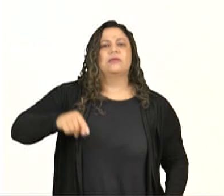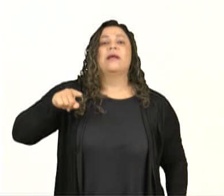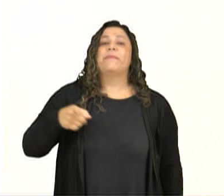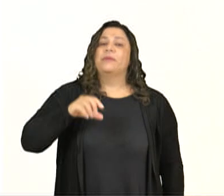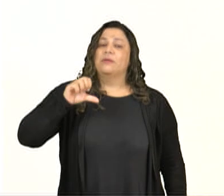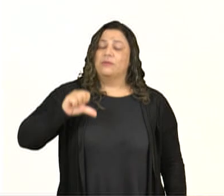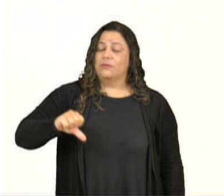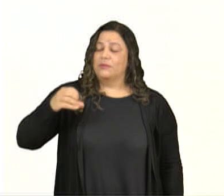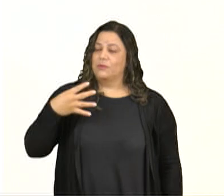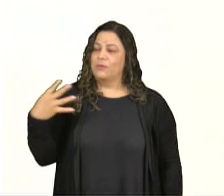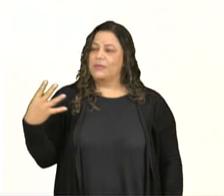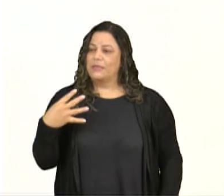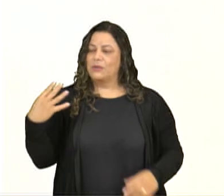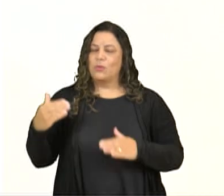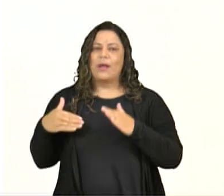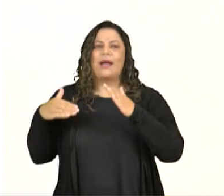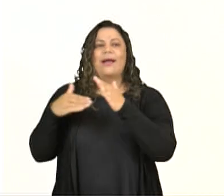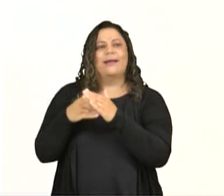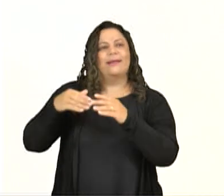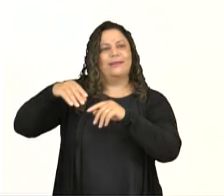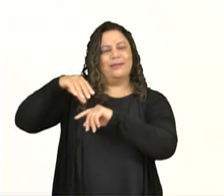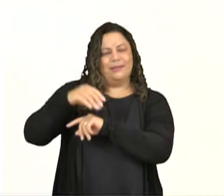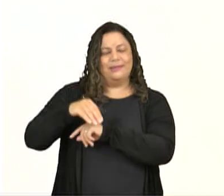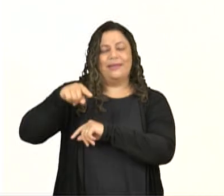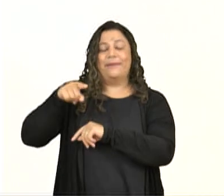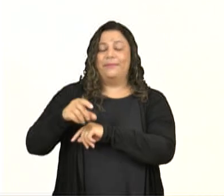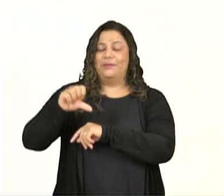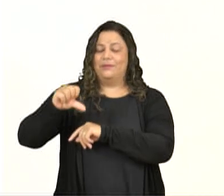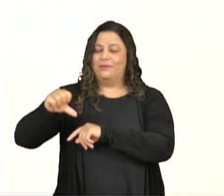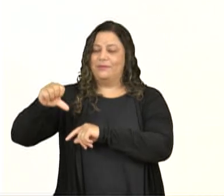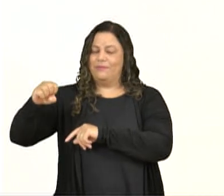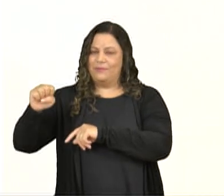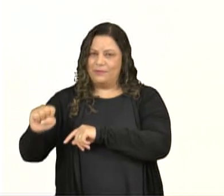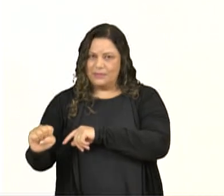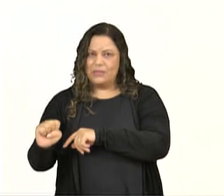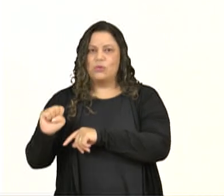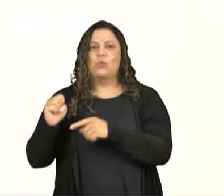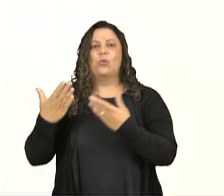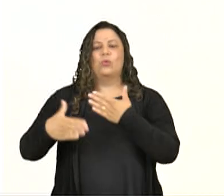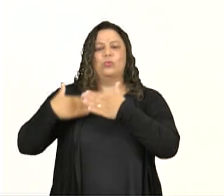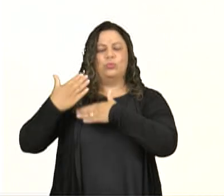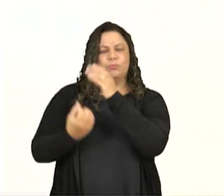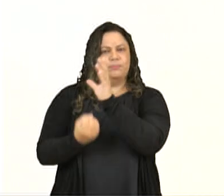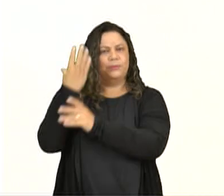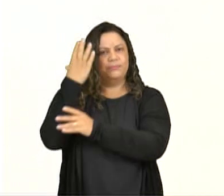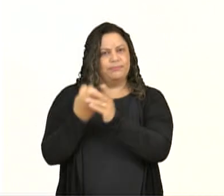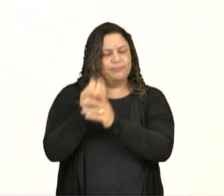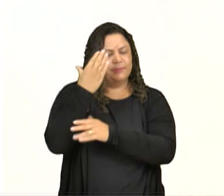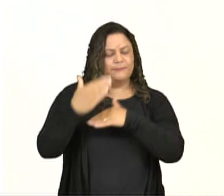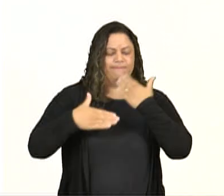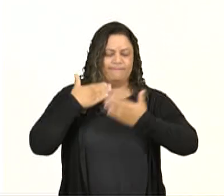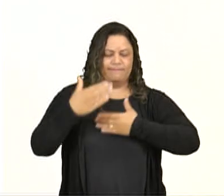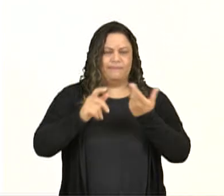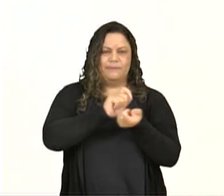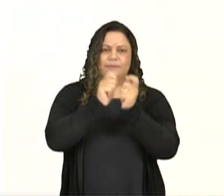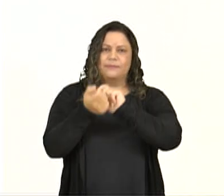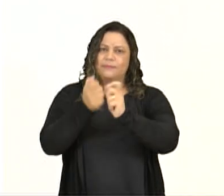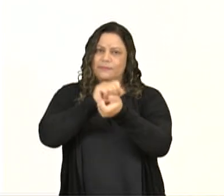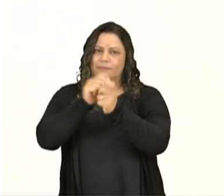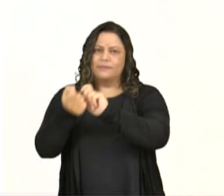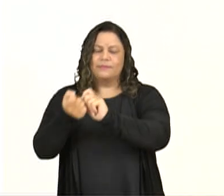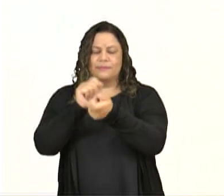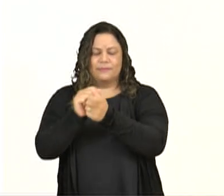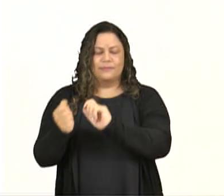44 a 98 com a implementação, para ir, lógico, organizando e sistematizando todo o funcionamento interno